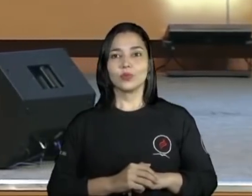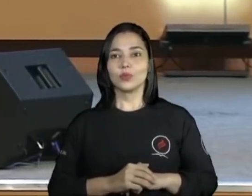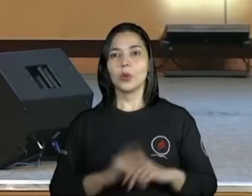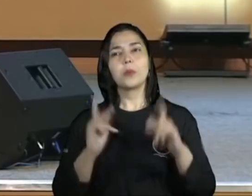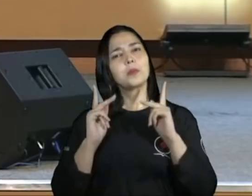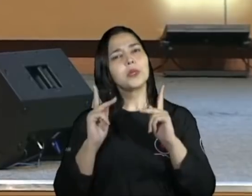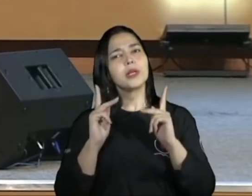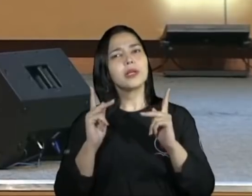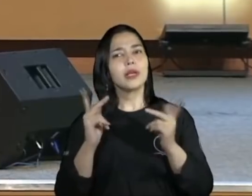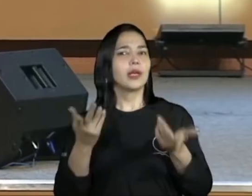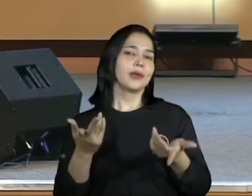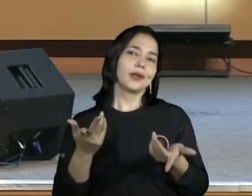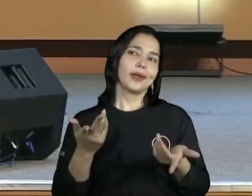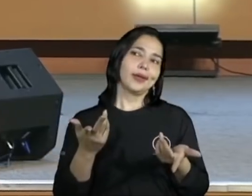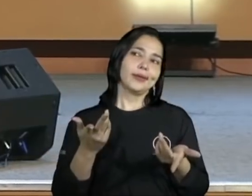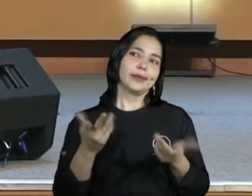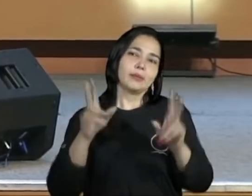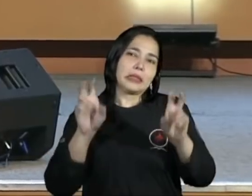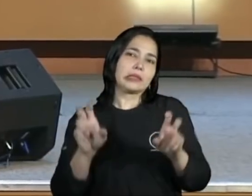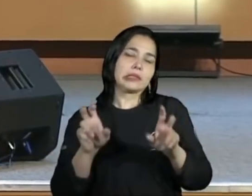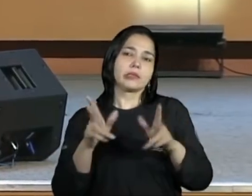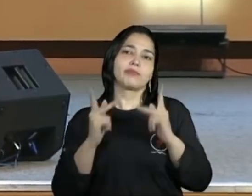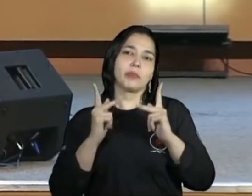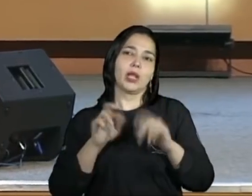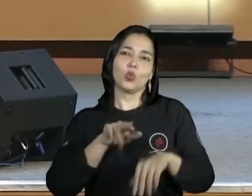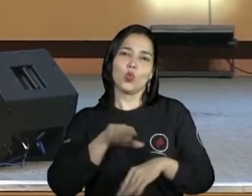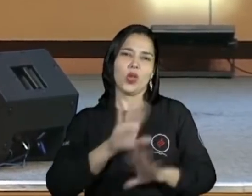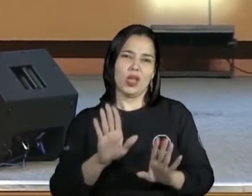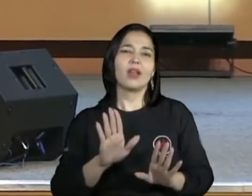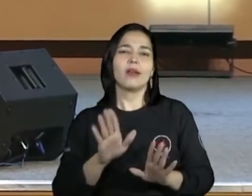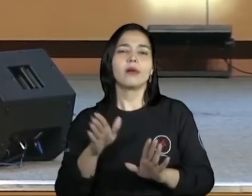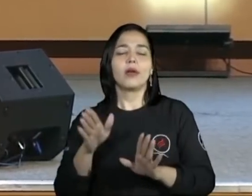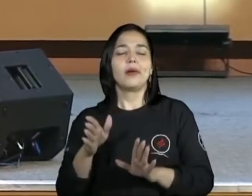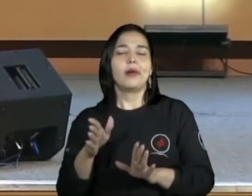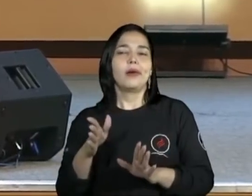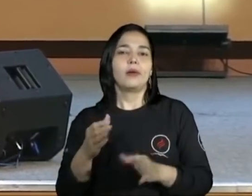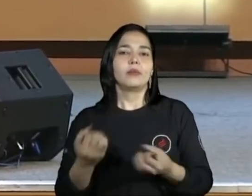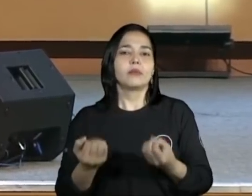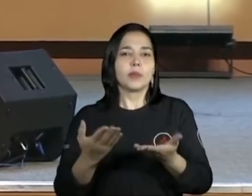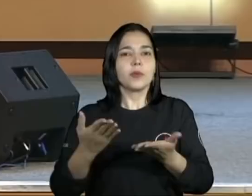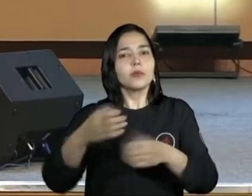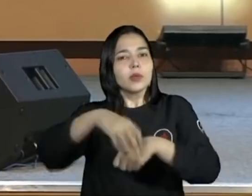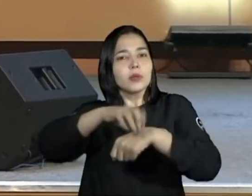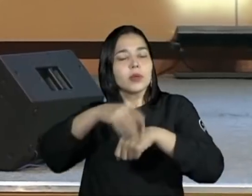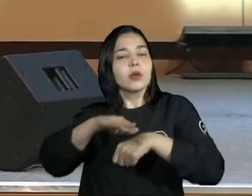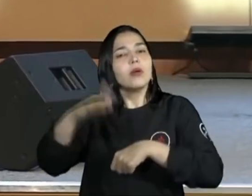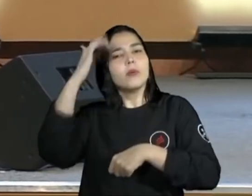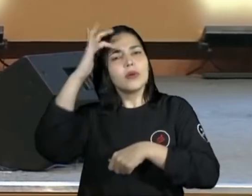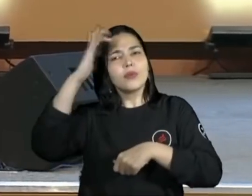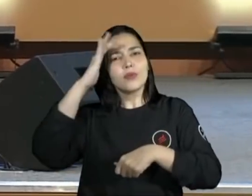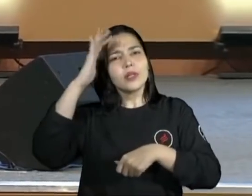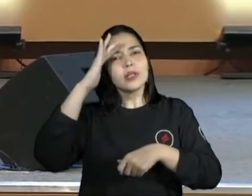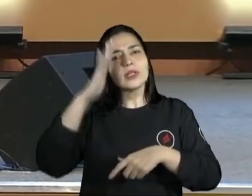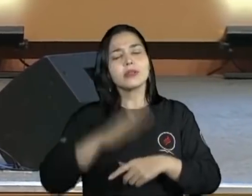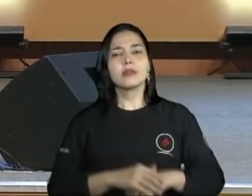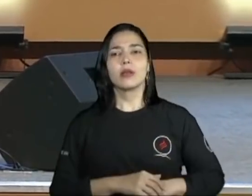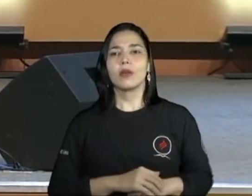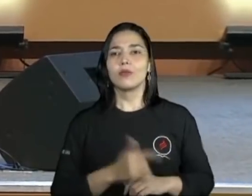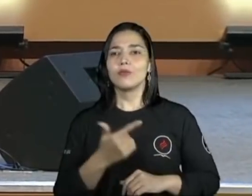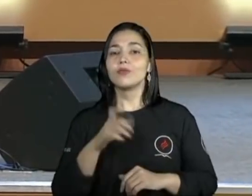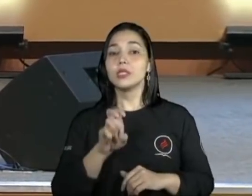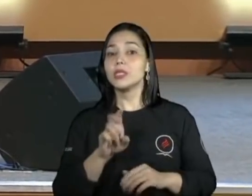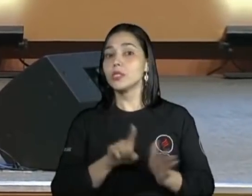peguei eu não pensei que aquilo foi mensagem eu trouxe uma reflexão aqui com os irmãos fazendo